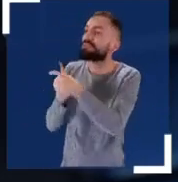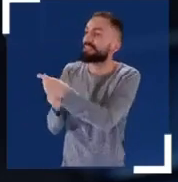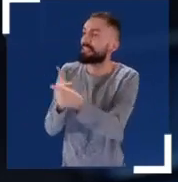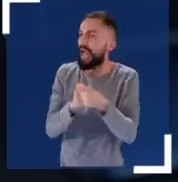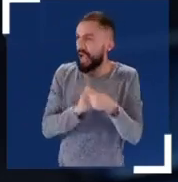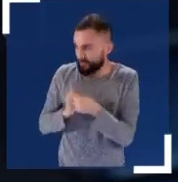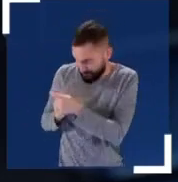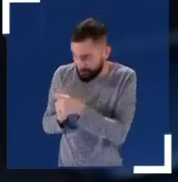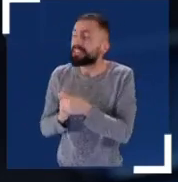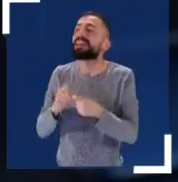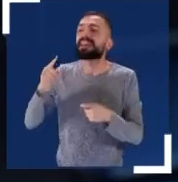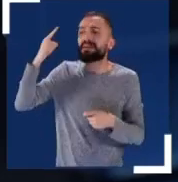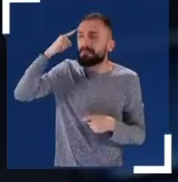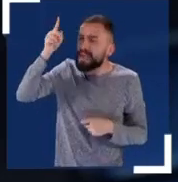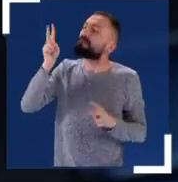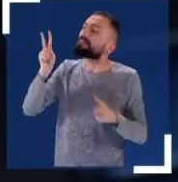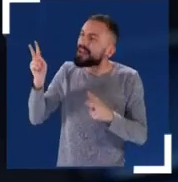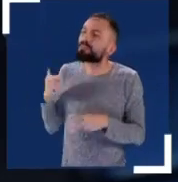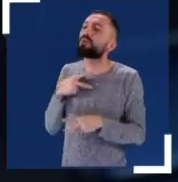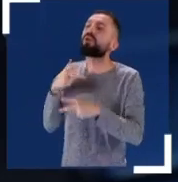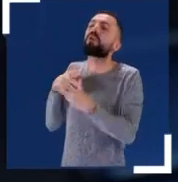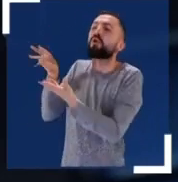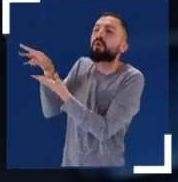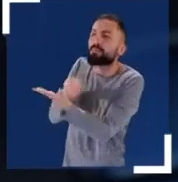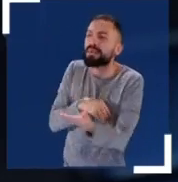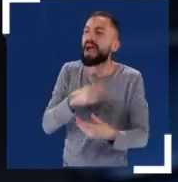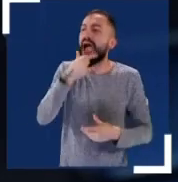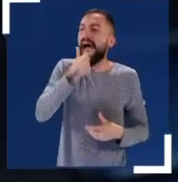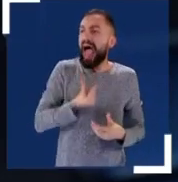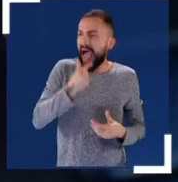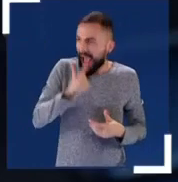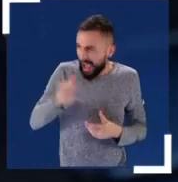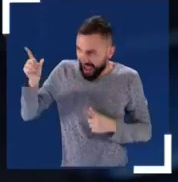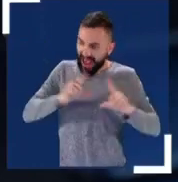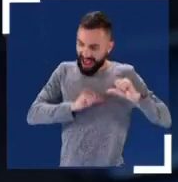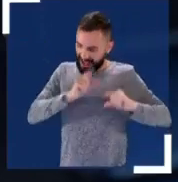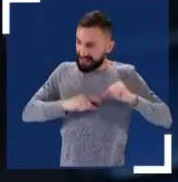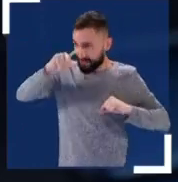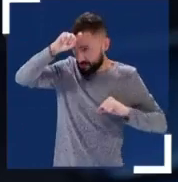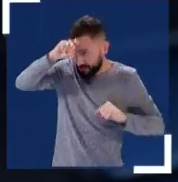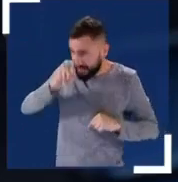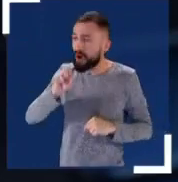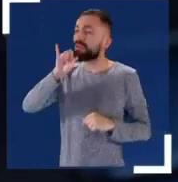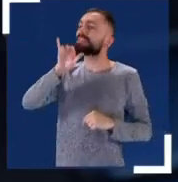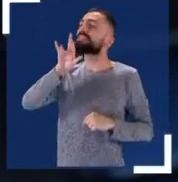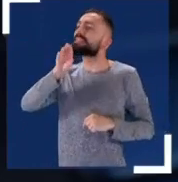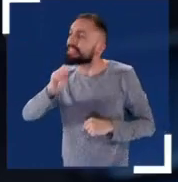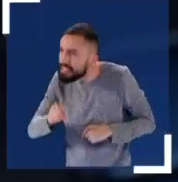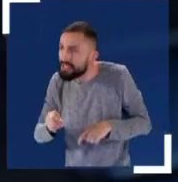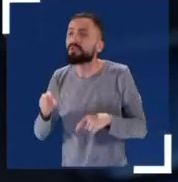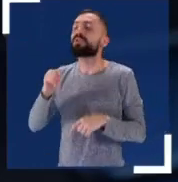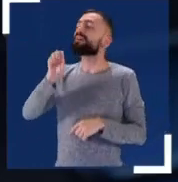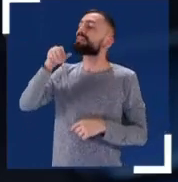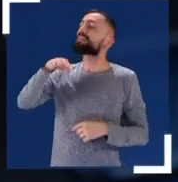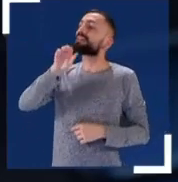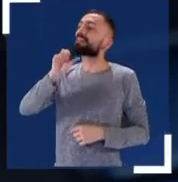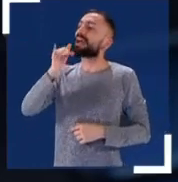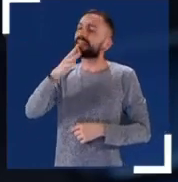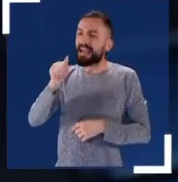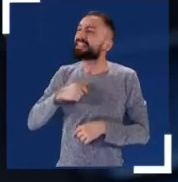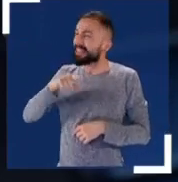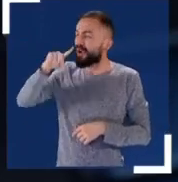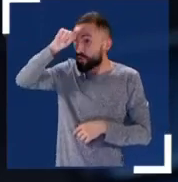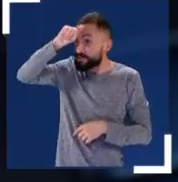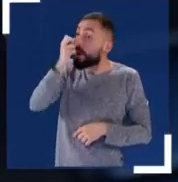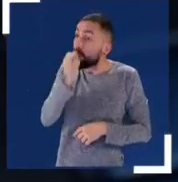padrão do Albert Einstein, do Sírio-Libanês, da Beneficência Portuguesa, do Santa Catarina e outros bons hospitais aqui da capital de São Paulo. E,